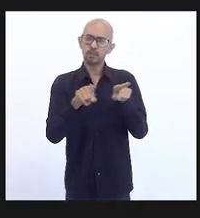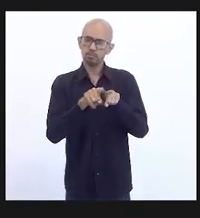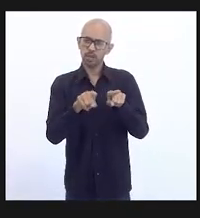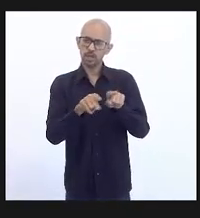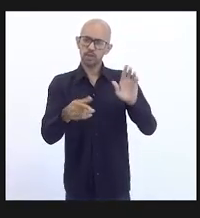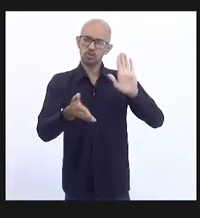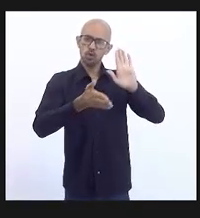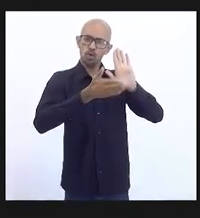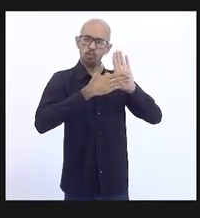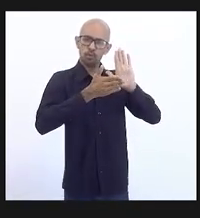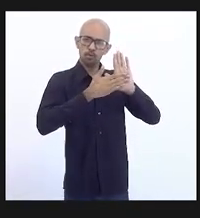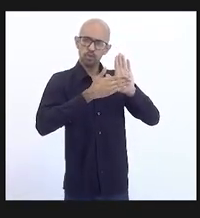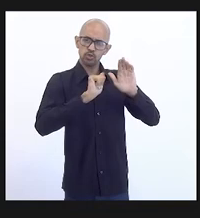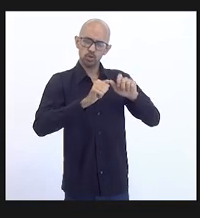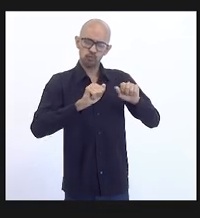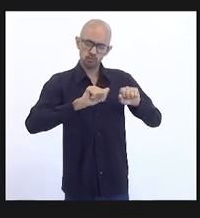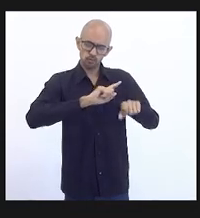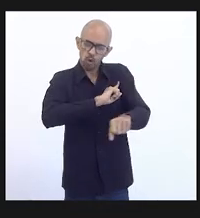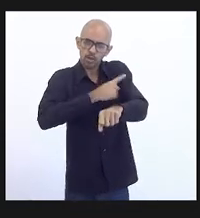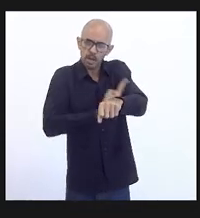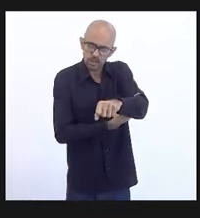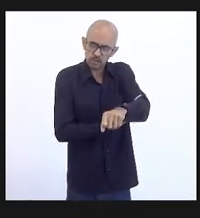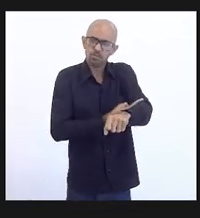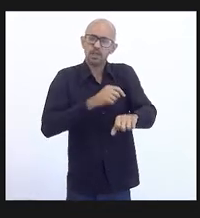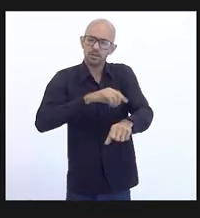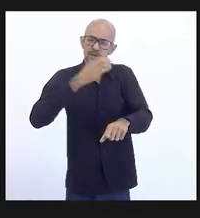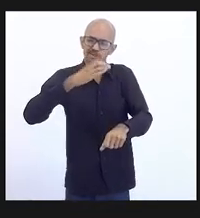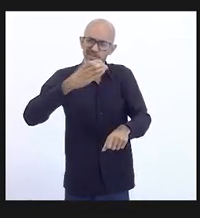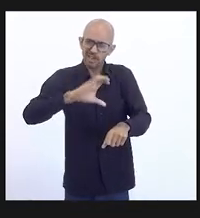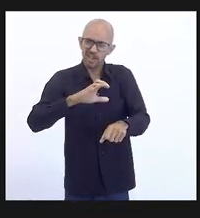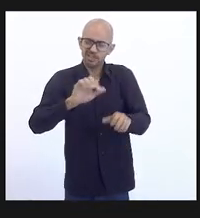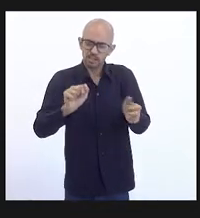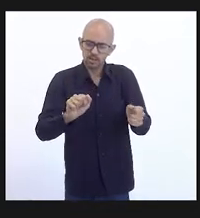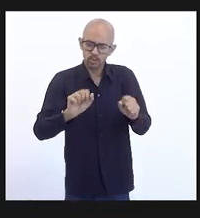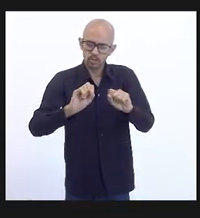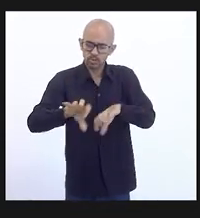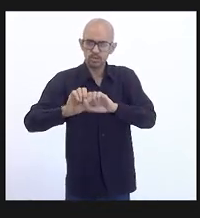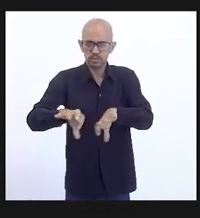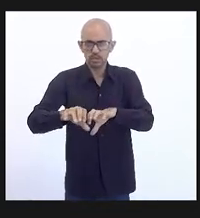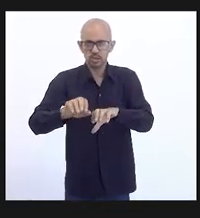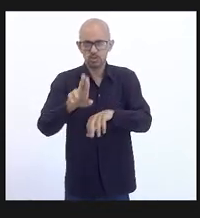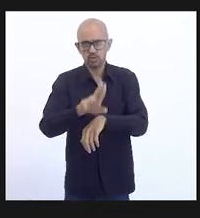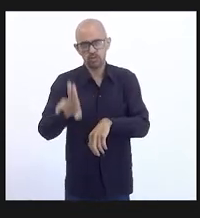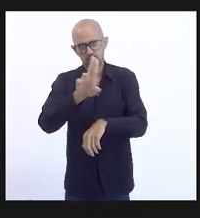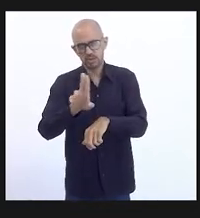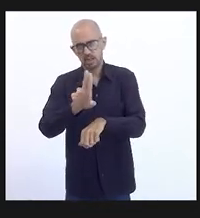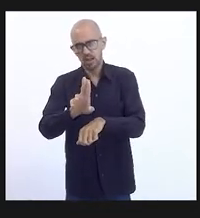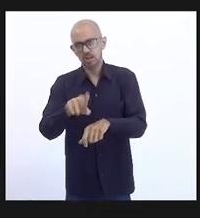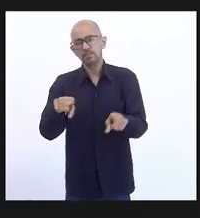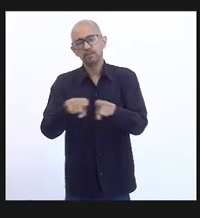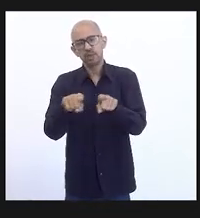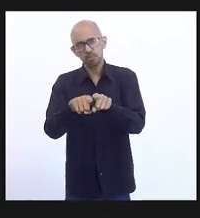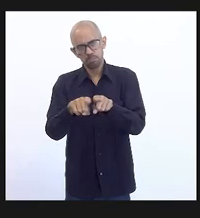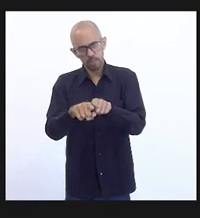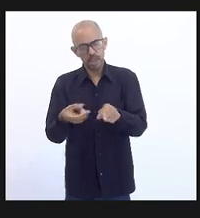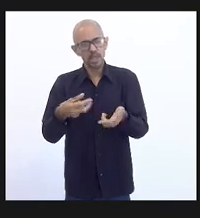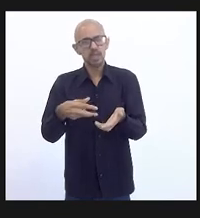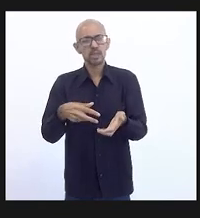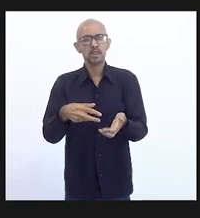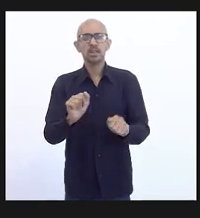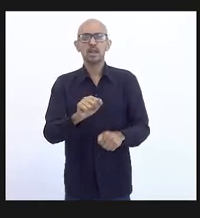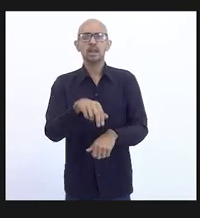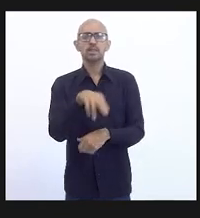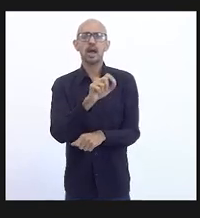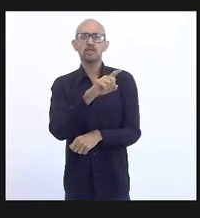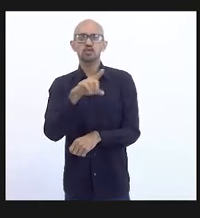de fortalecimento da ciência, do ensino superior no estado do Rio de Janeiro e da própria presença do ensino superior na Zona Oeste, o compromisso